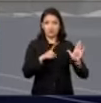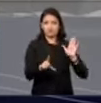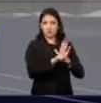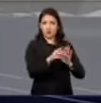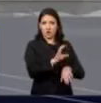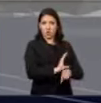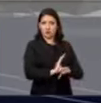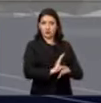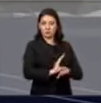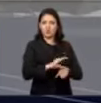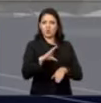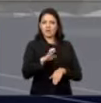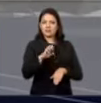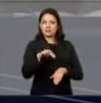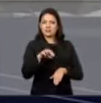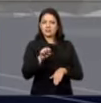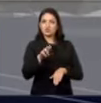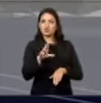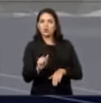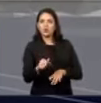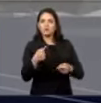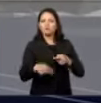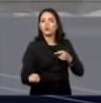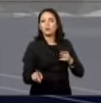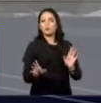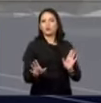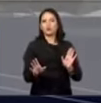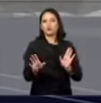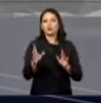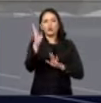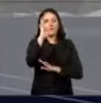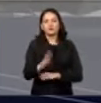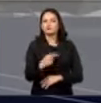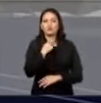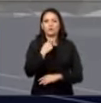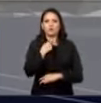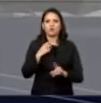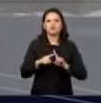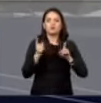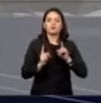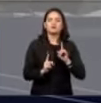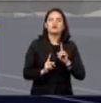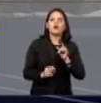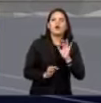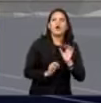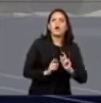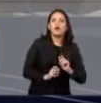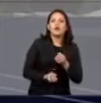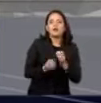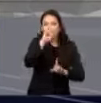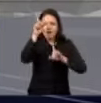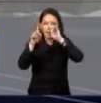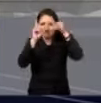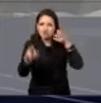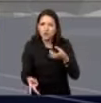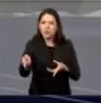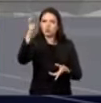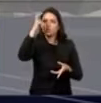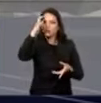Censura é proibida constitucionalmente no Brasil. A produção cultural, a criação artística, intelectual e científica, pluralista e